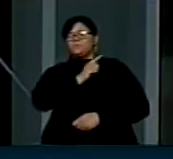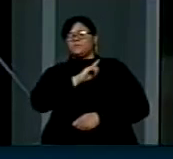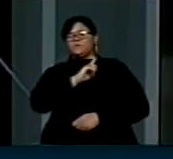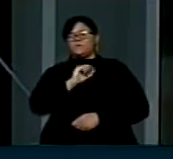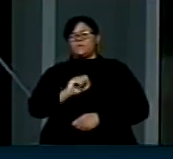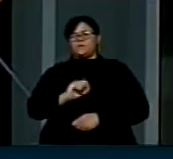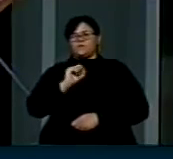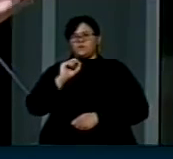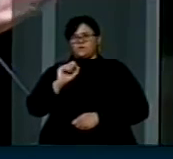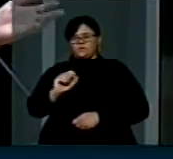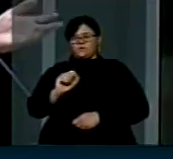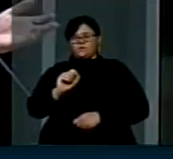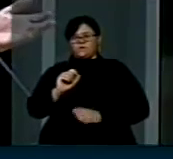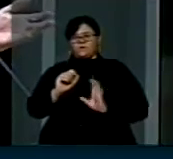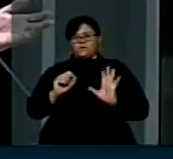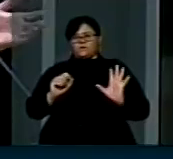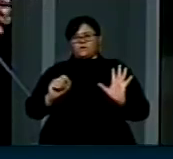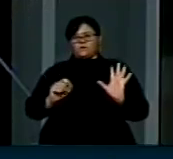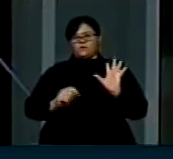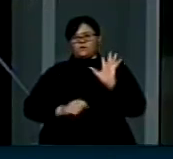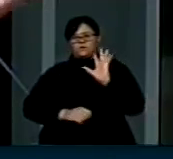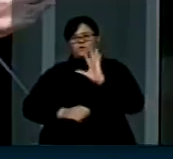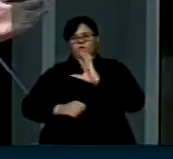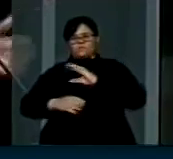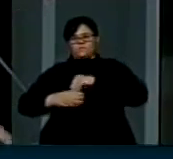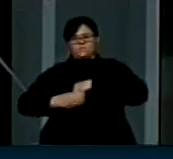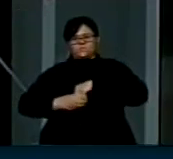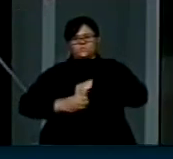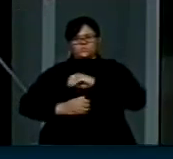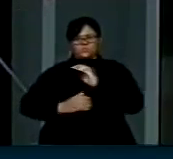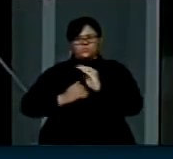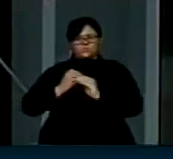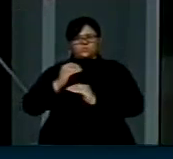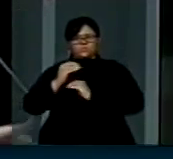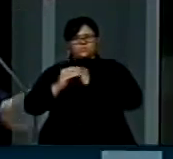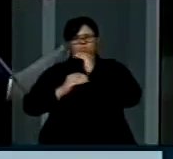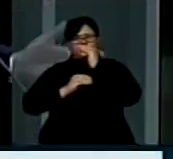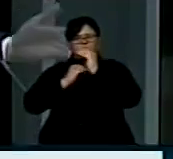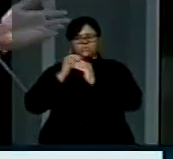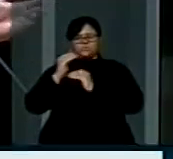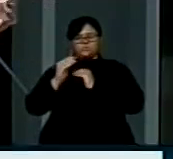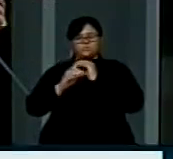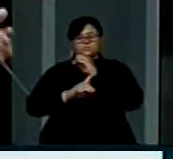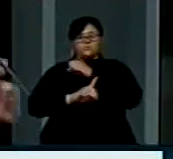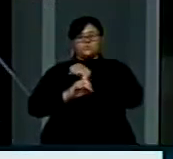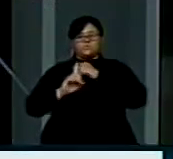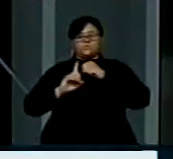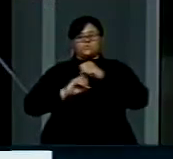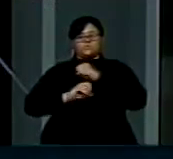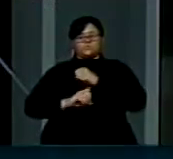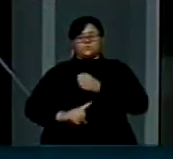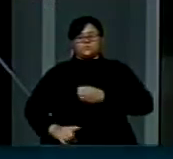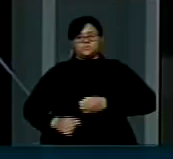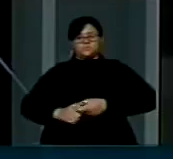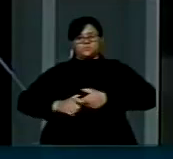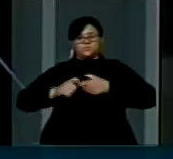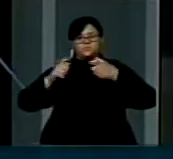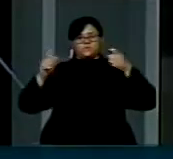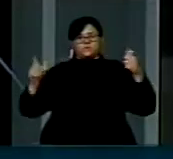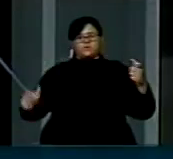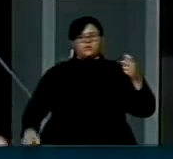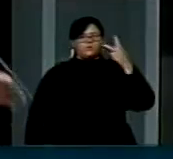uma grande inserção social de um número significativo da população